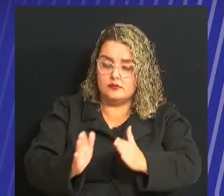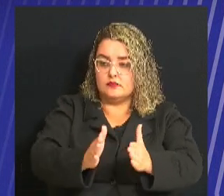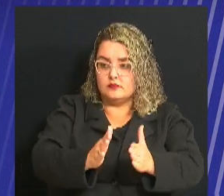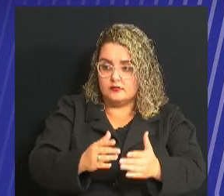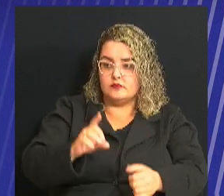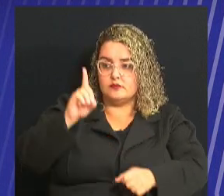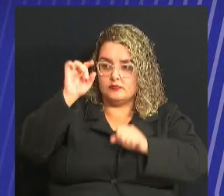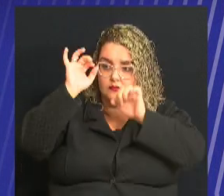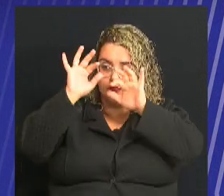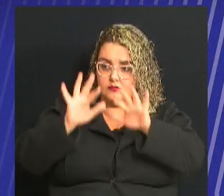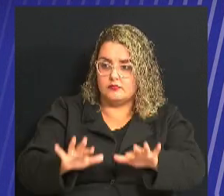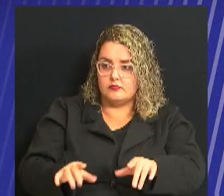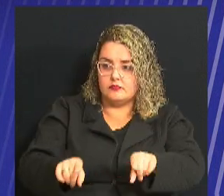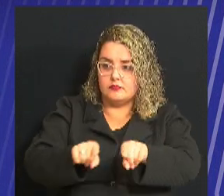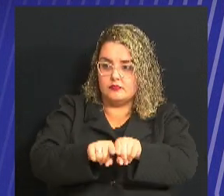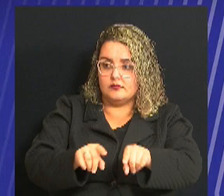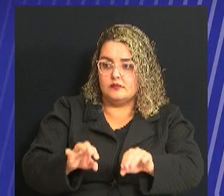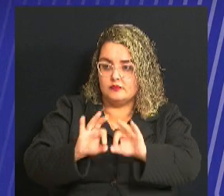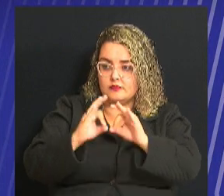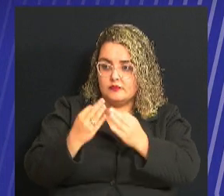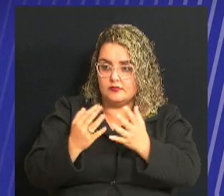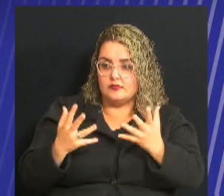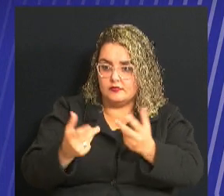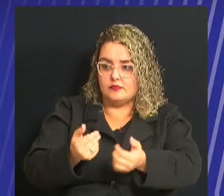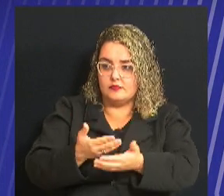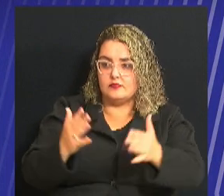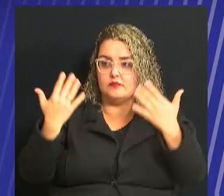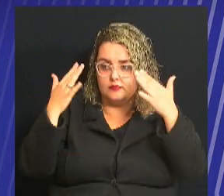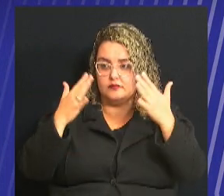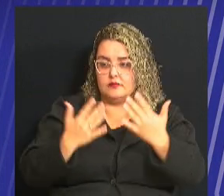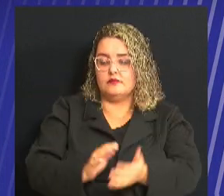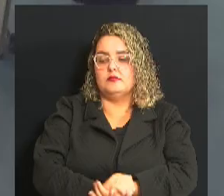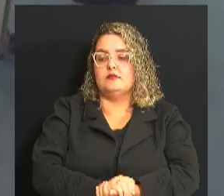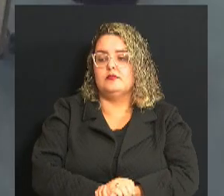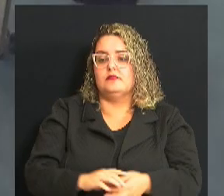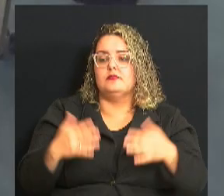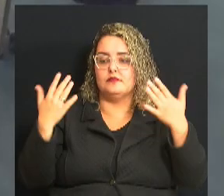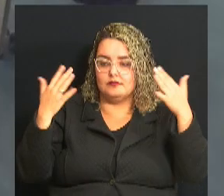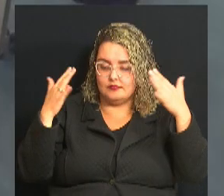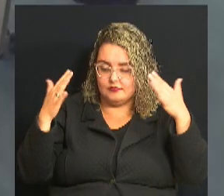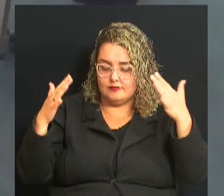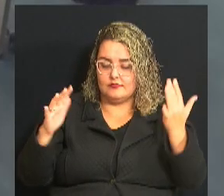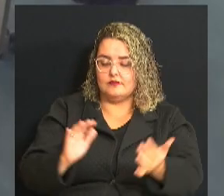Deus te abençoe também, você, tua família, todos vocês. Parabéns.